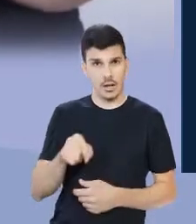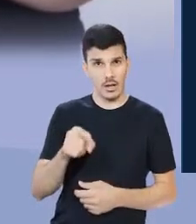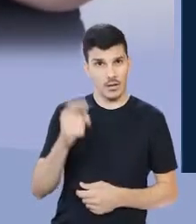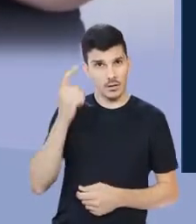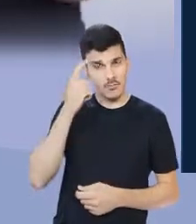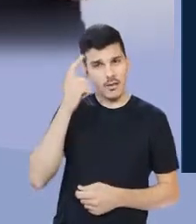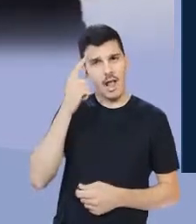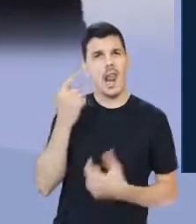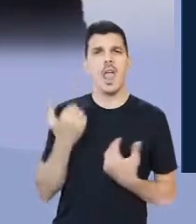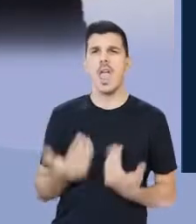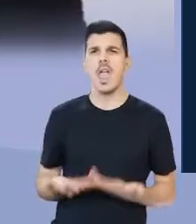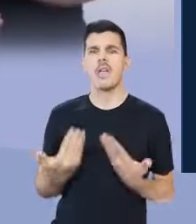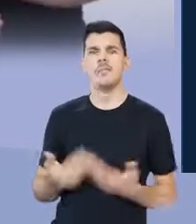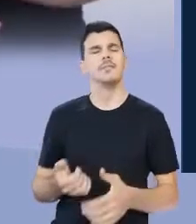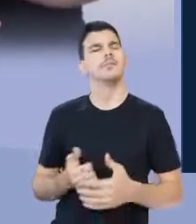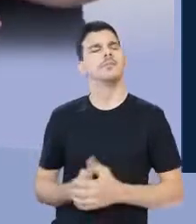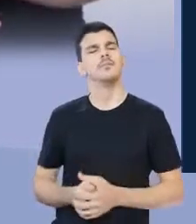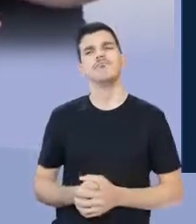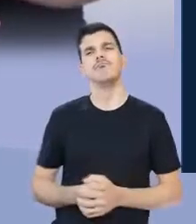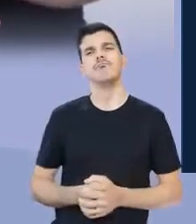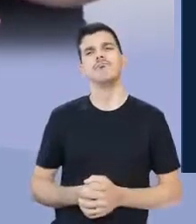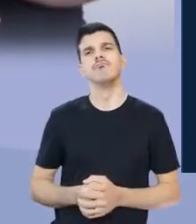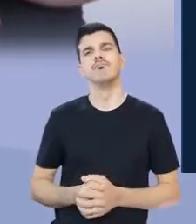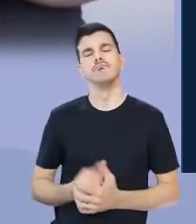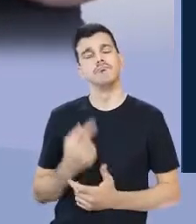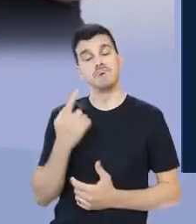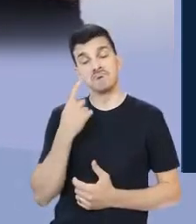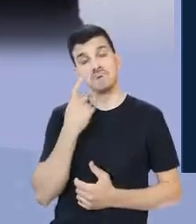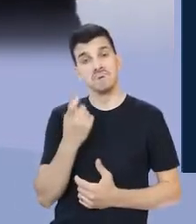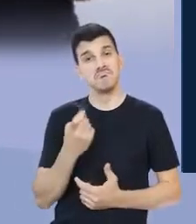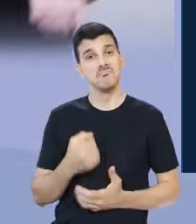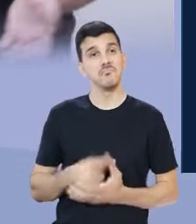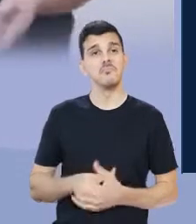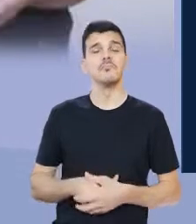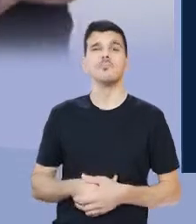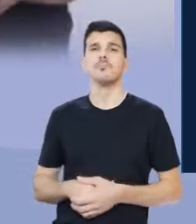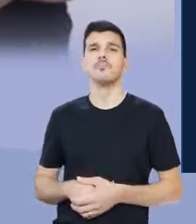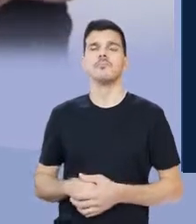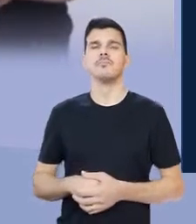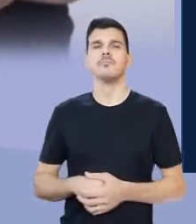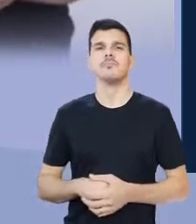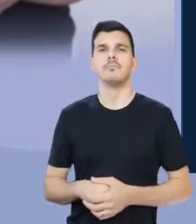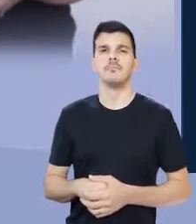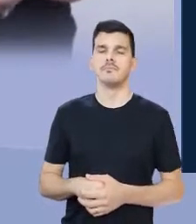Você diz, que leve, que interessante.